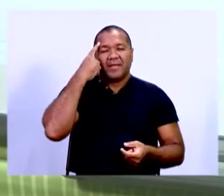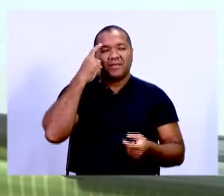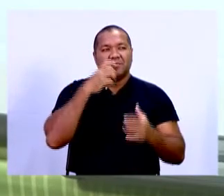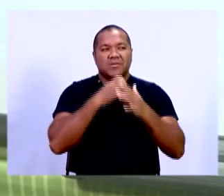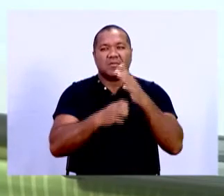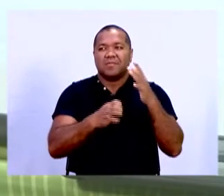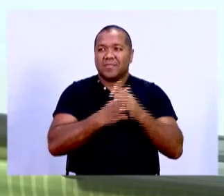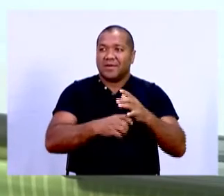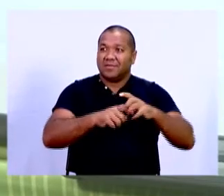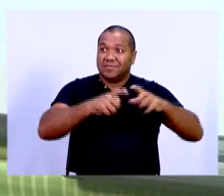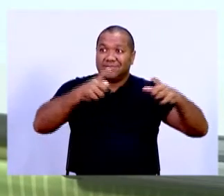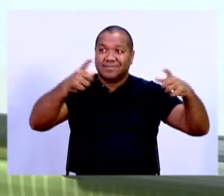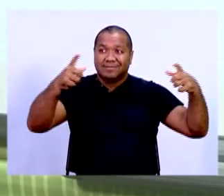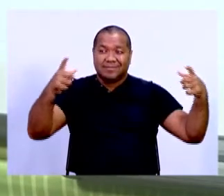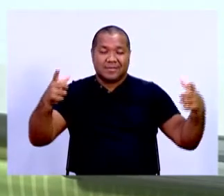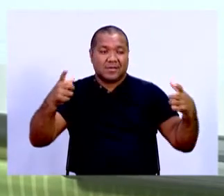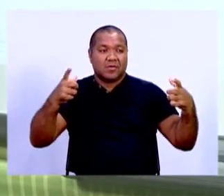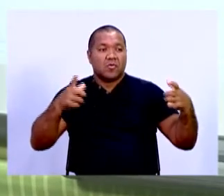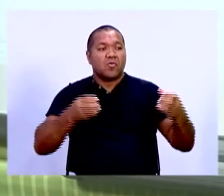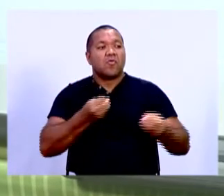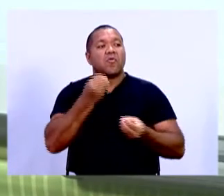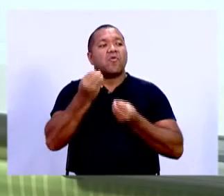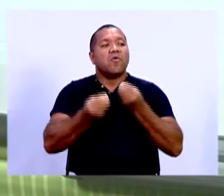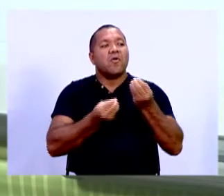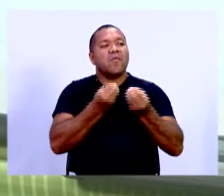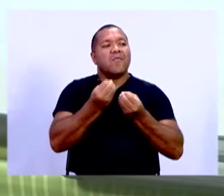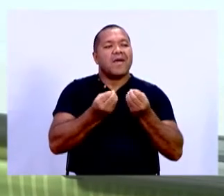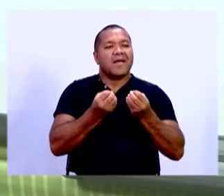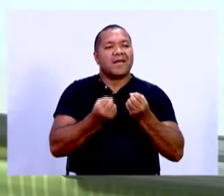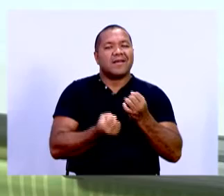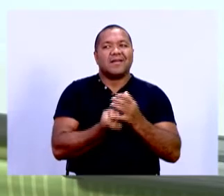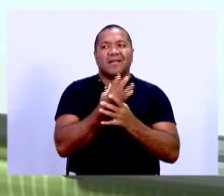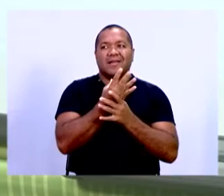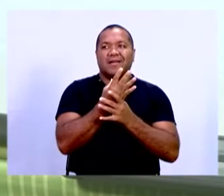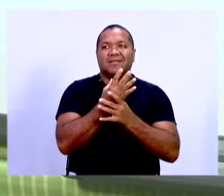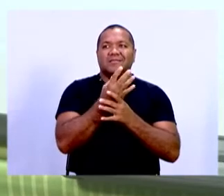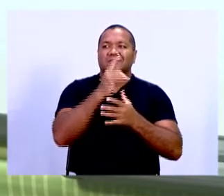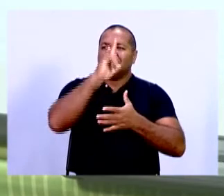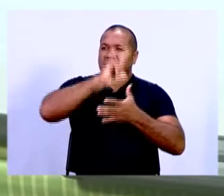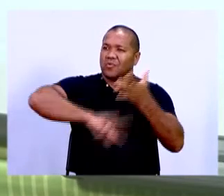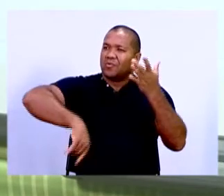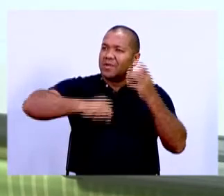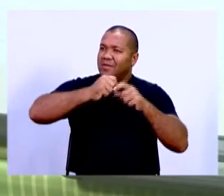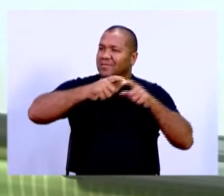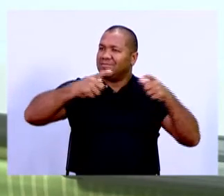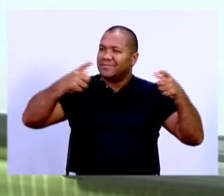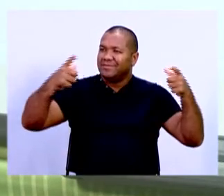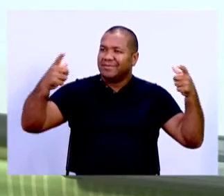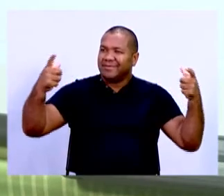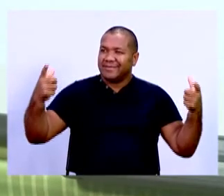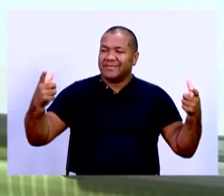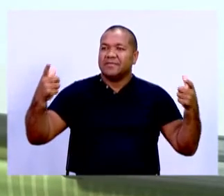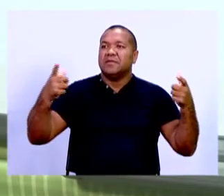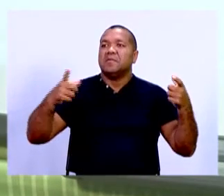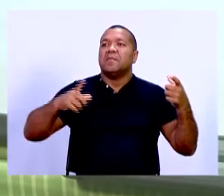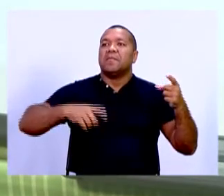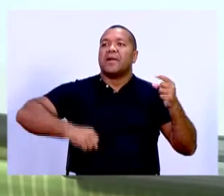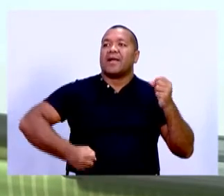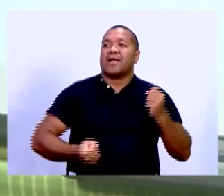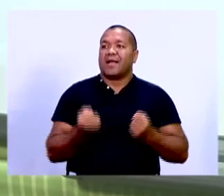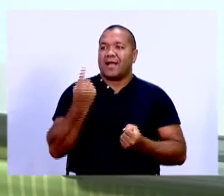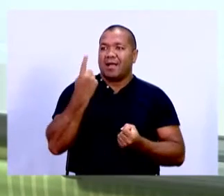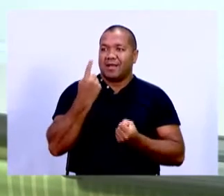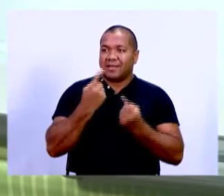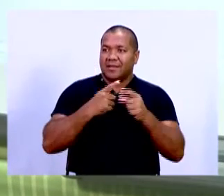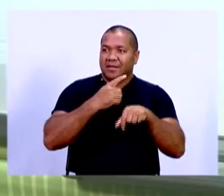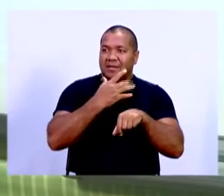empresa grande, com realmente um desenvolvimento grande, documentação grande. Para cada operação, pessoal, eu